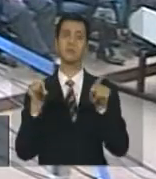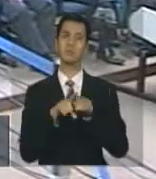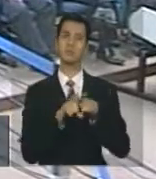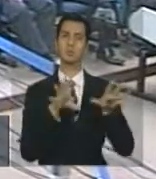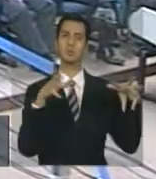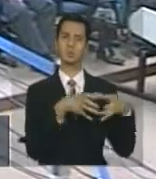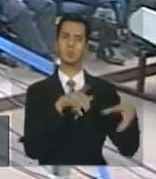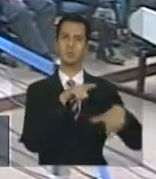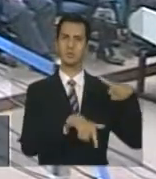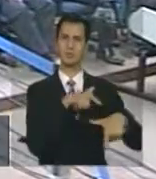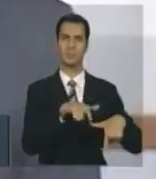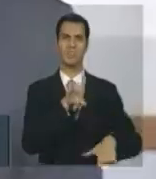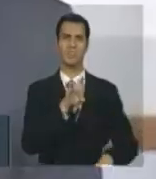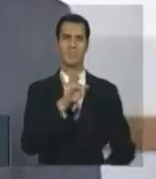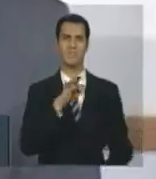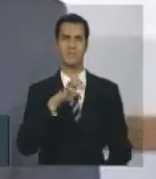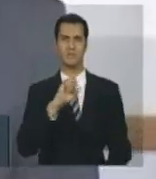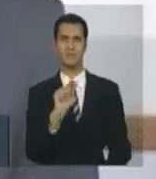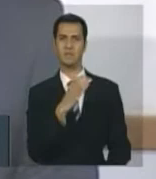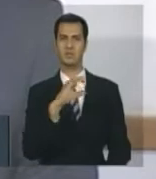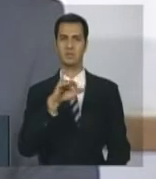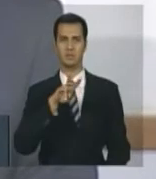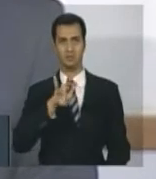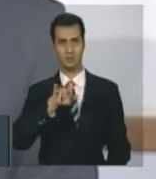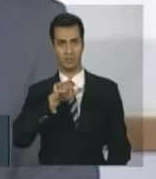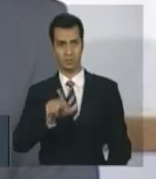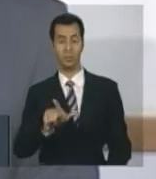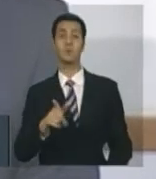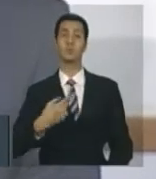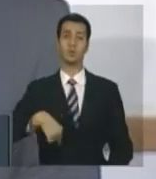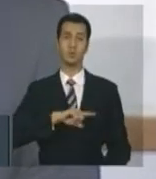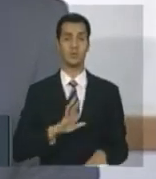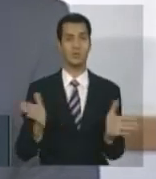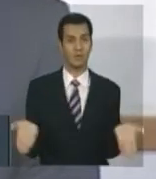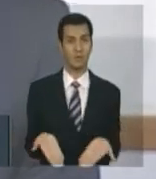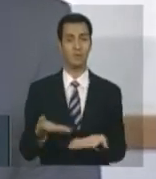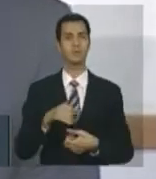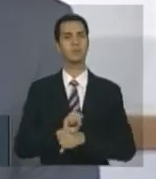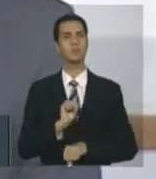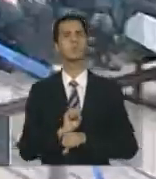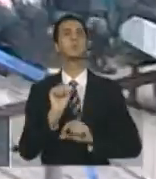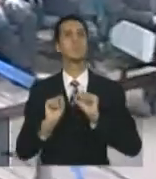Nós estamos apenas aguardando aqui a